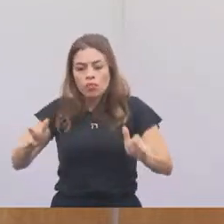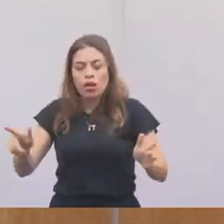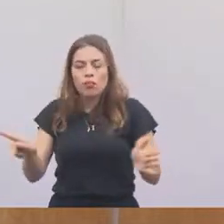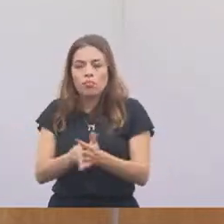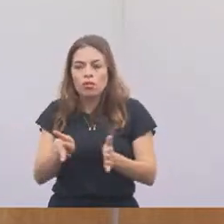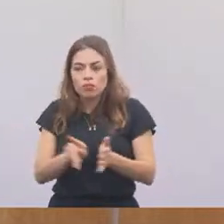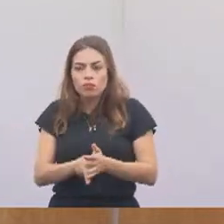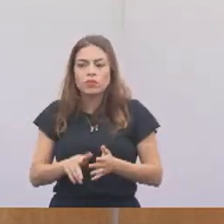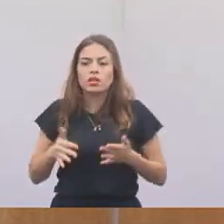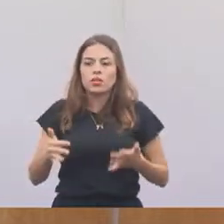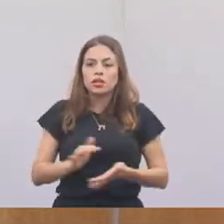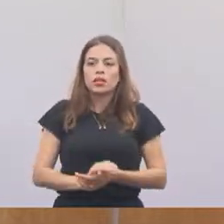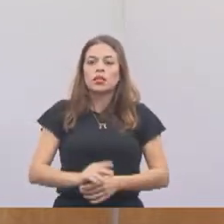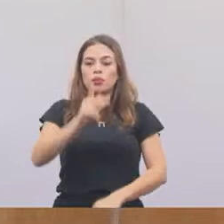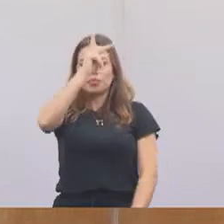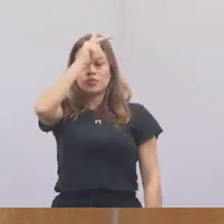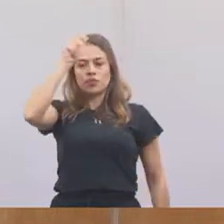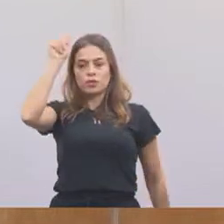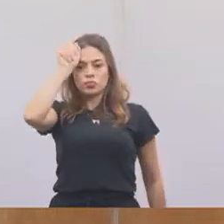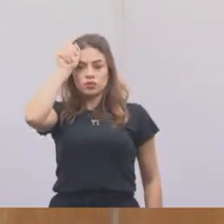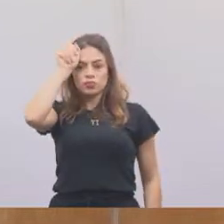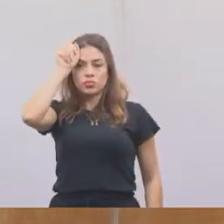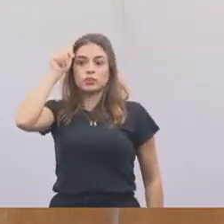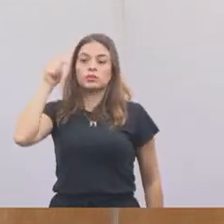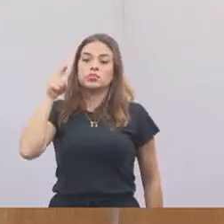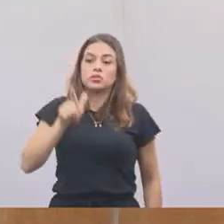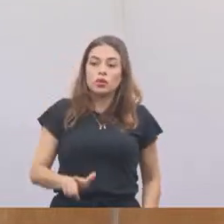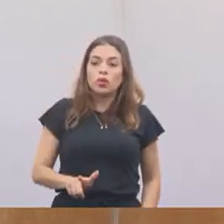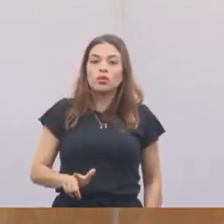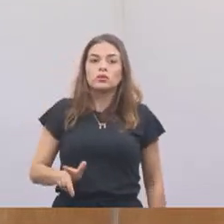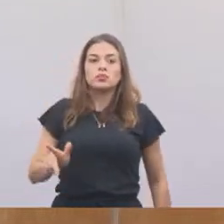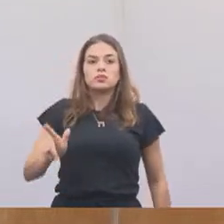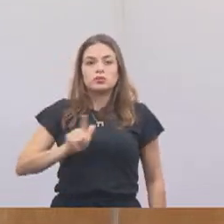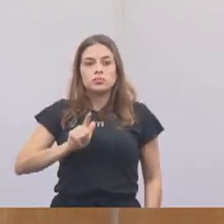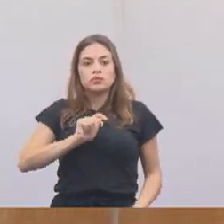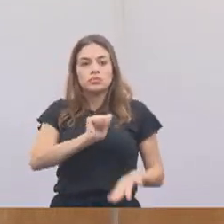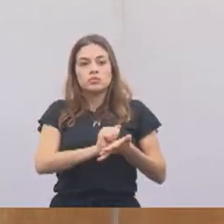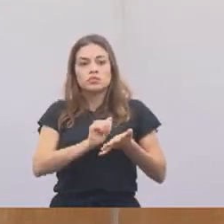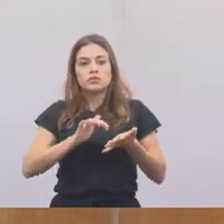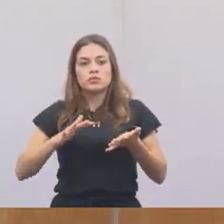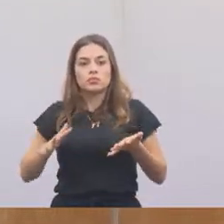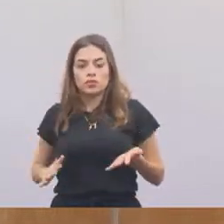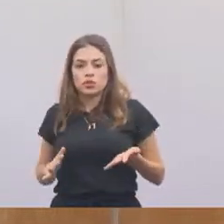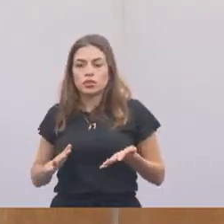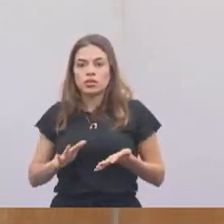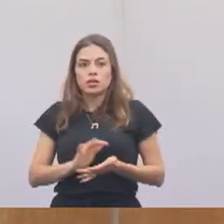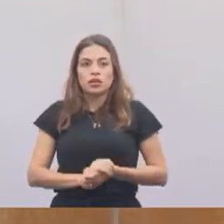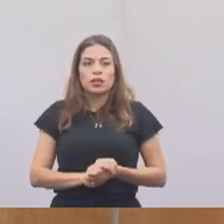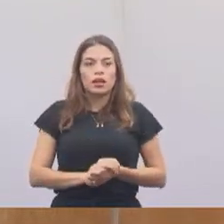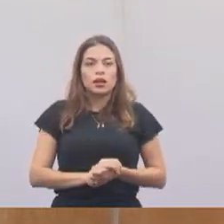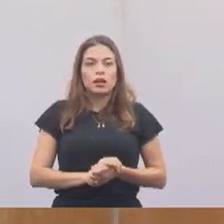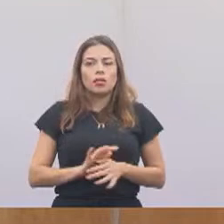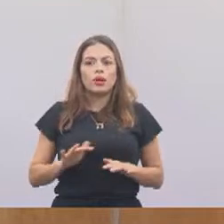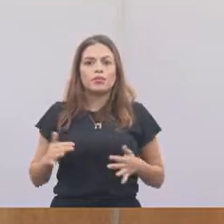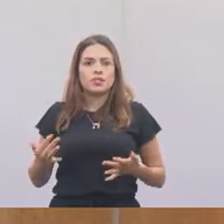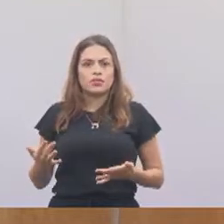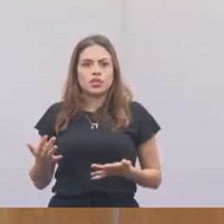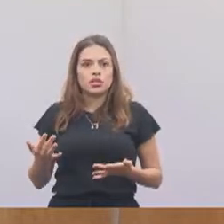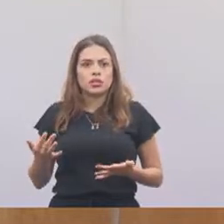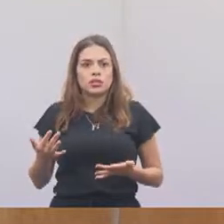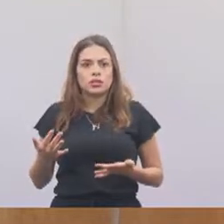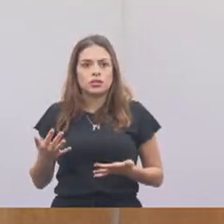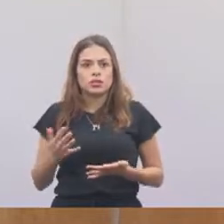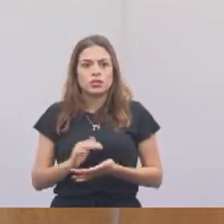apropriado, né, a Prefeitura, repetindo, está com muita atividade dirigida lá, atividade